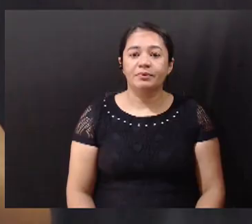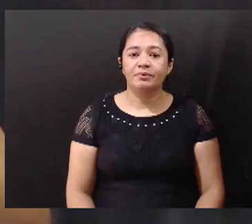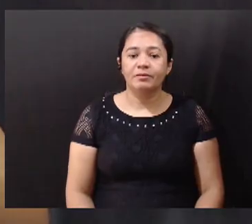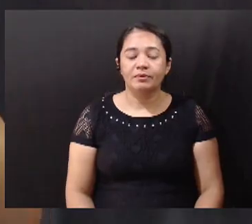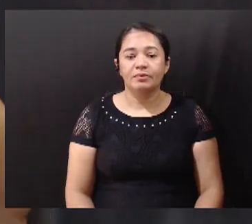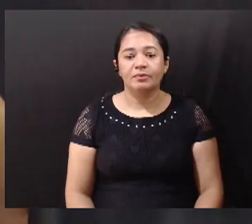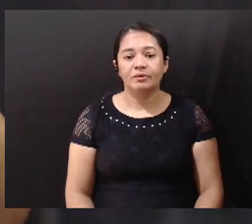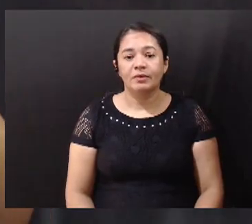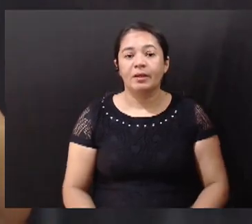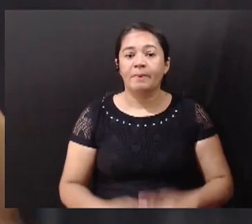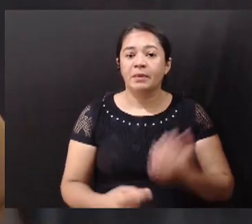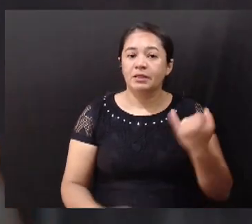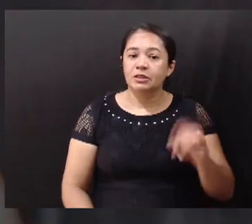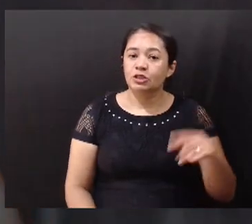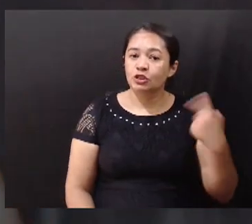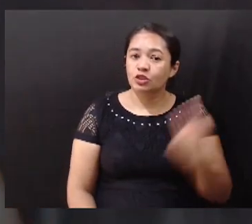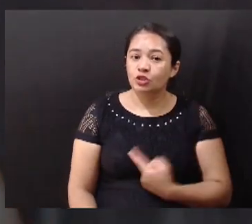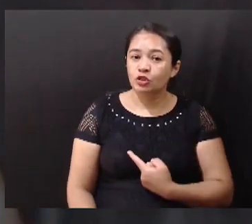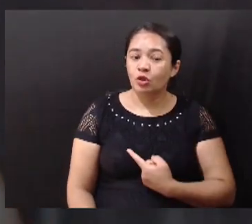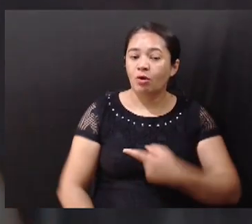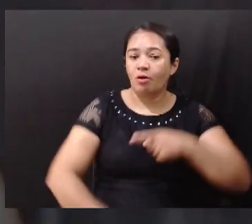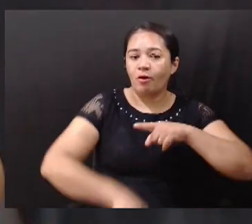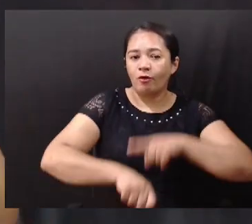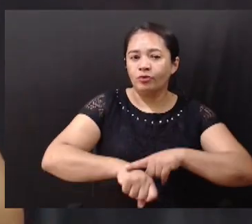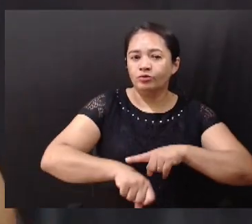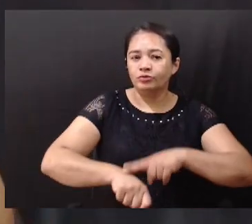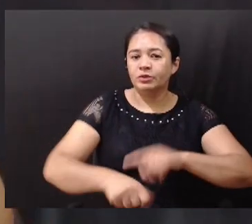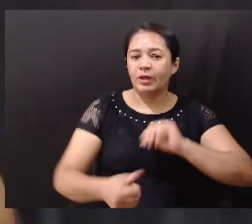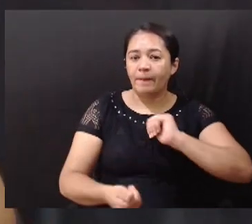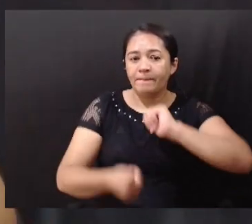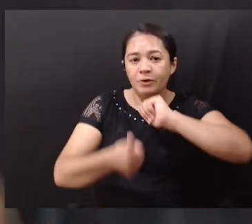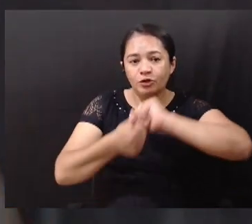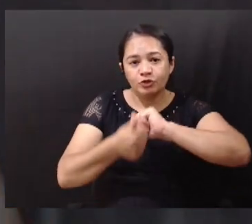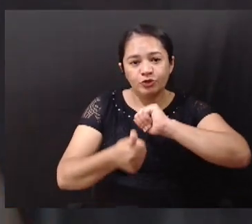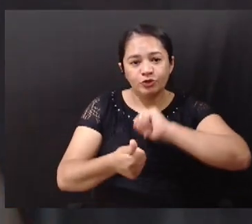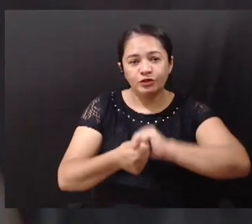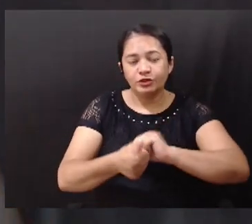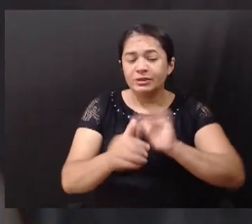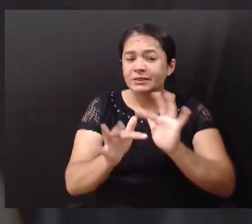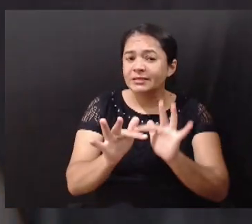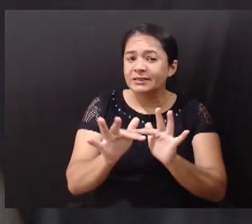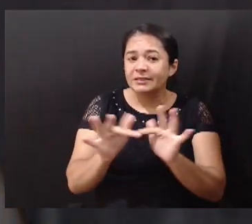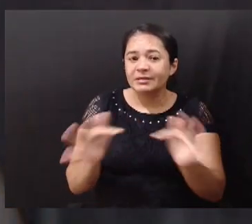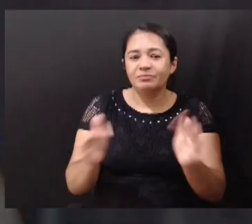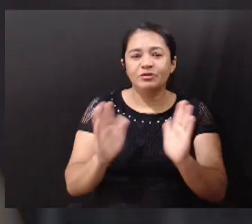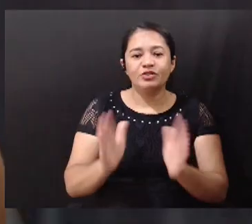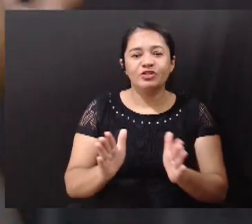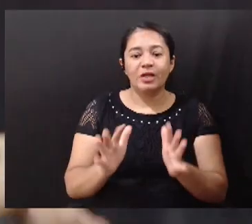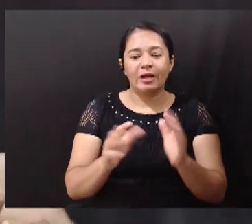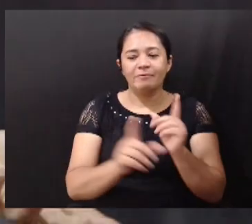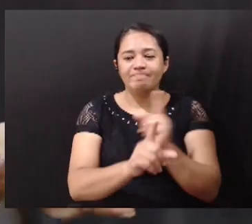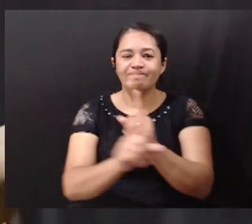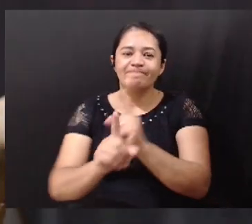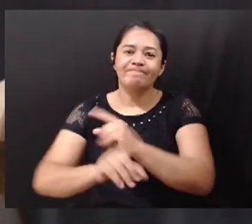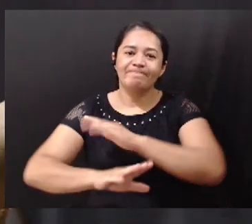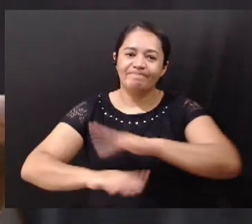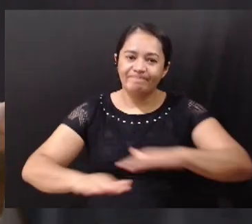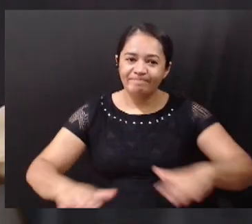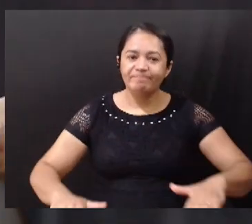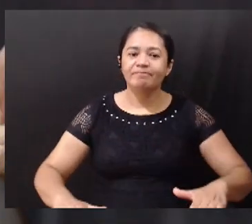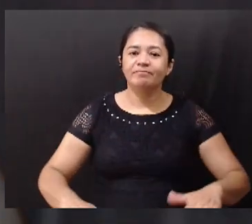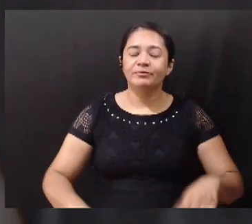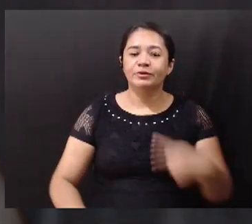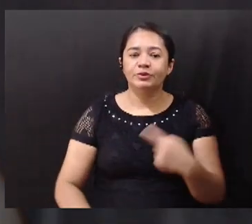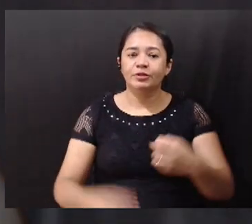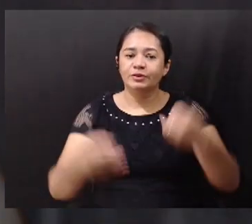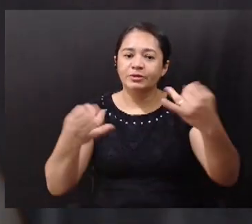gente tiver um tempo de qualidade, por menor que ele seja, isso já vai atender. Então, a gente falando de